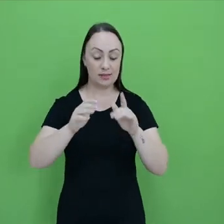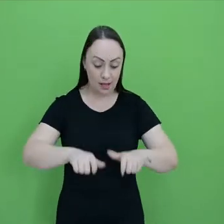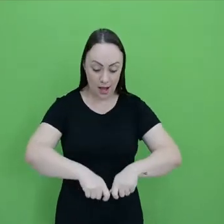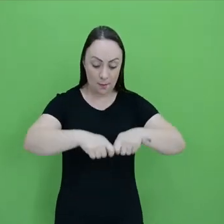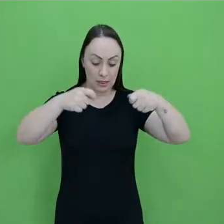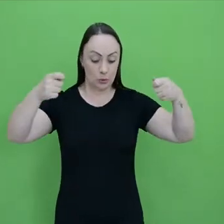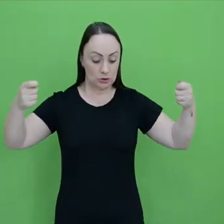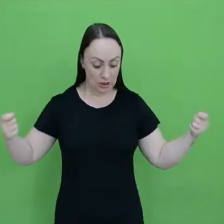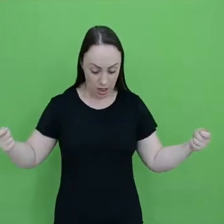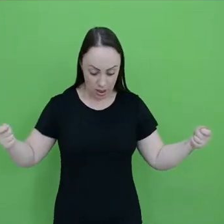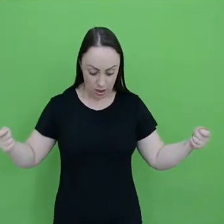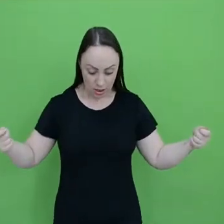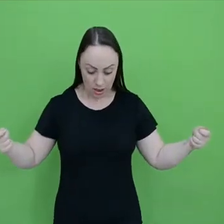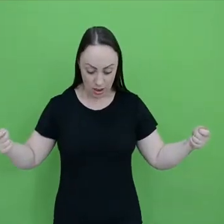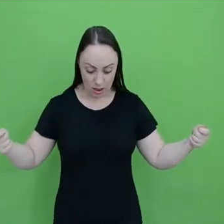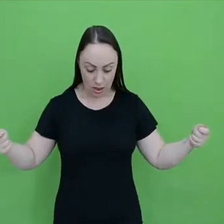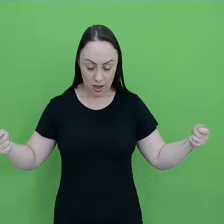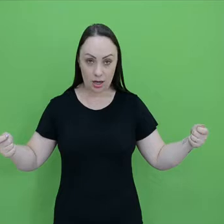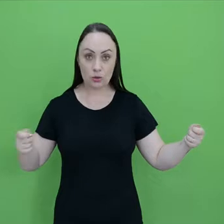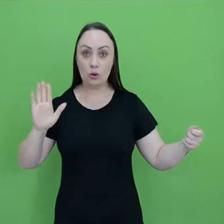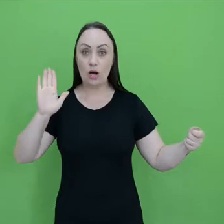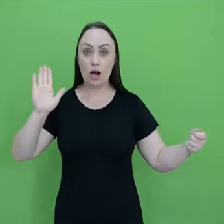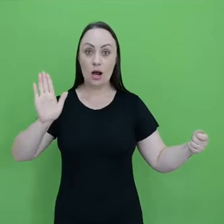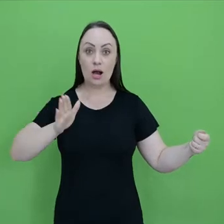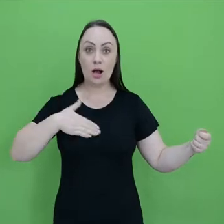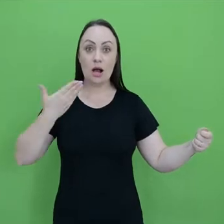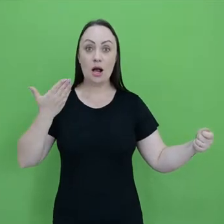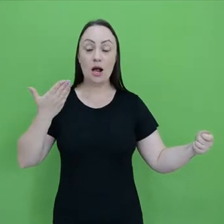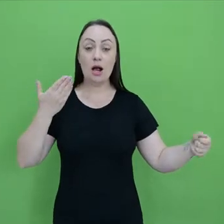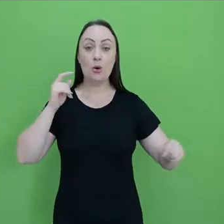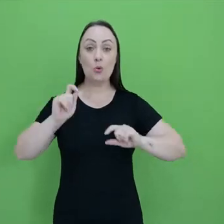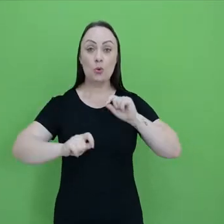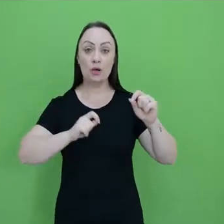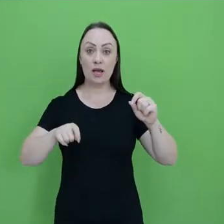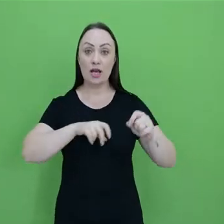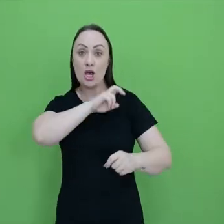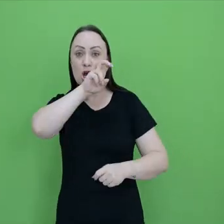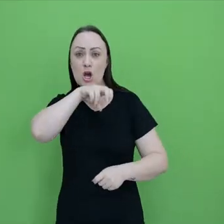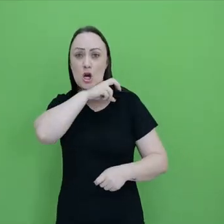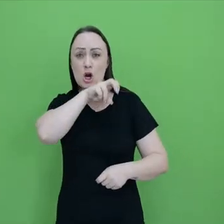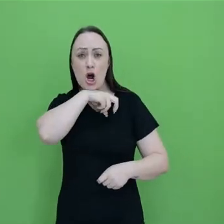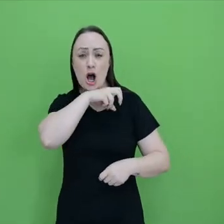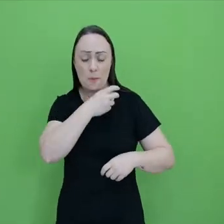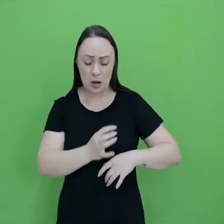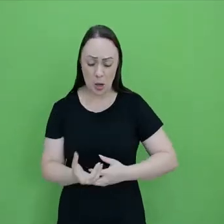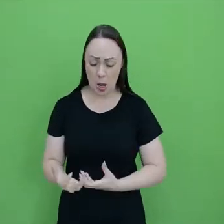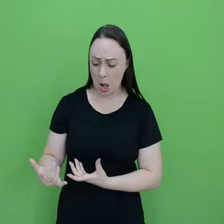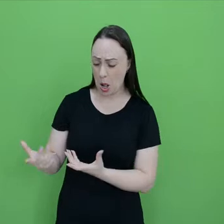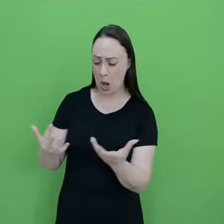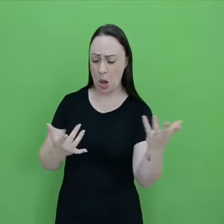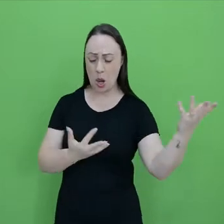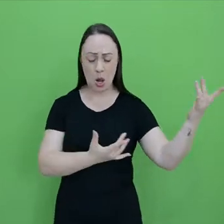saco. E qual foi sua surpresa? De lá de dentro saíram centenas